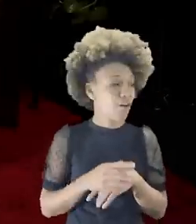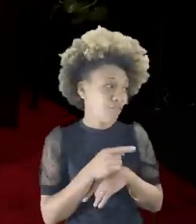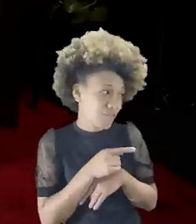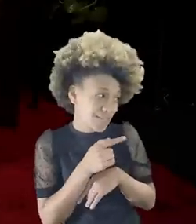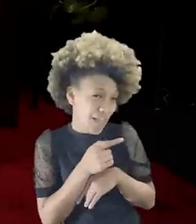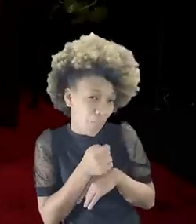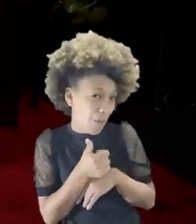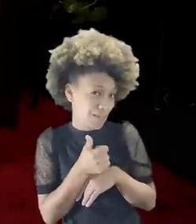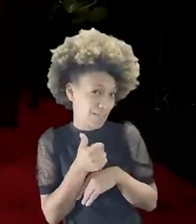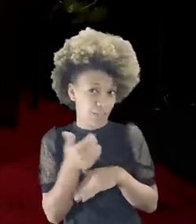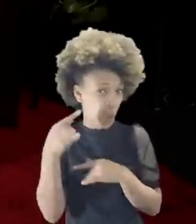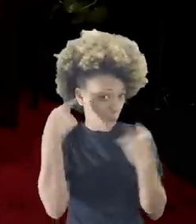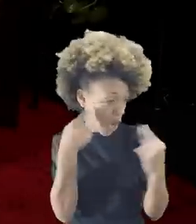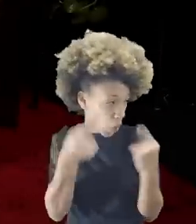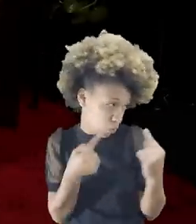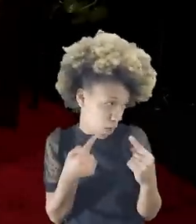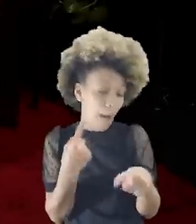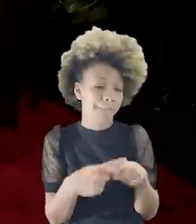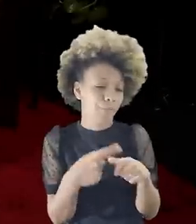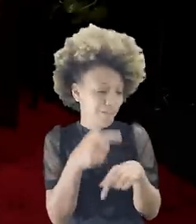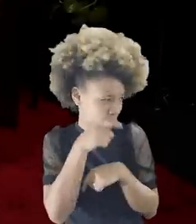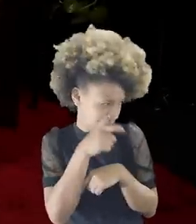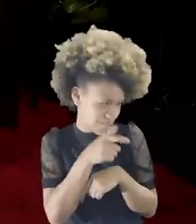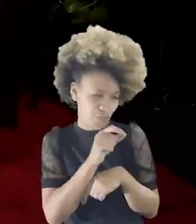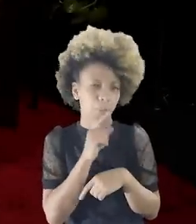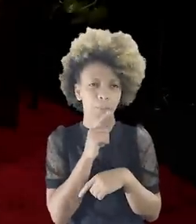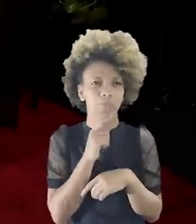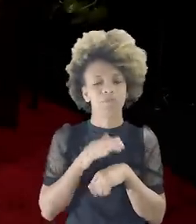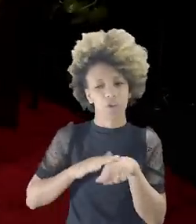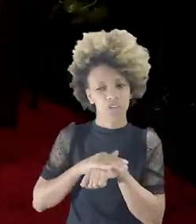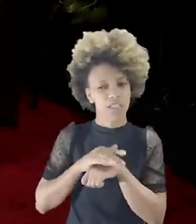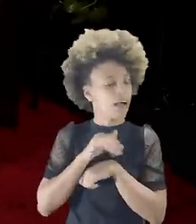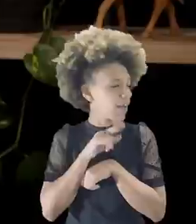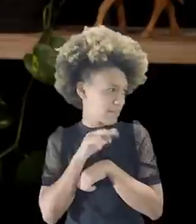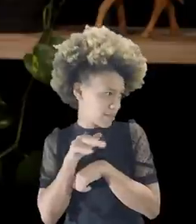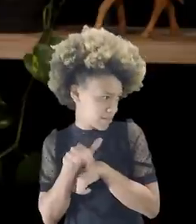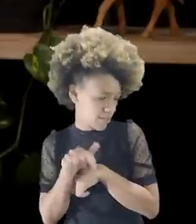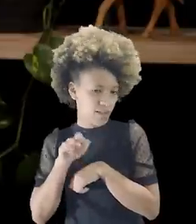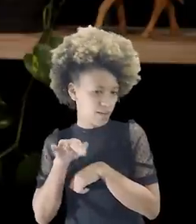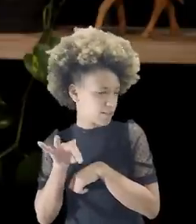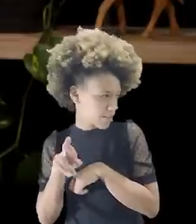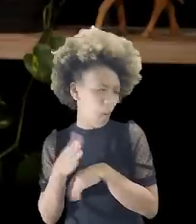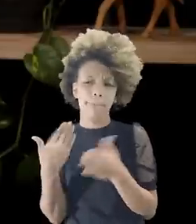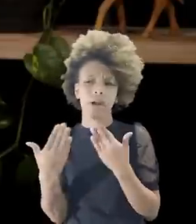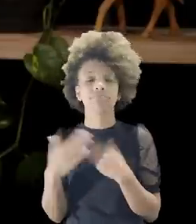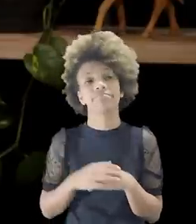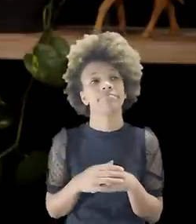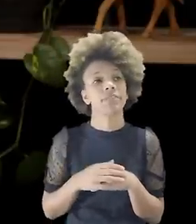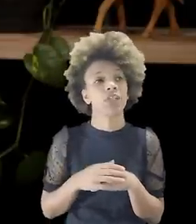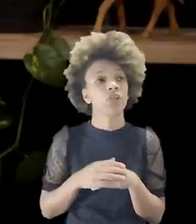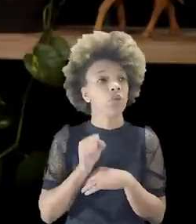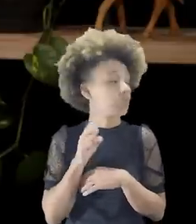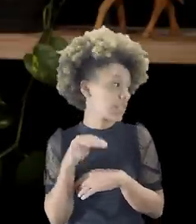um psicopata né do jogo eu vou te falar porque é muito interessante isso uma vez eu conversei com Adriane Galisteu e eu batendo papo com ela